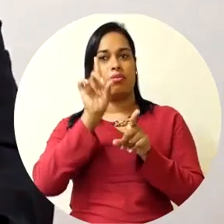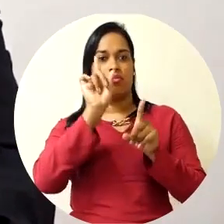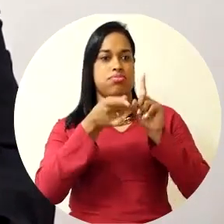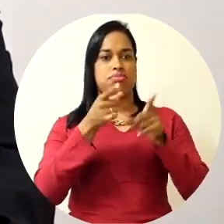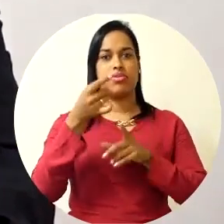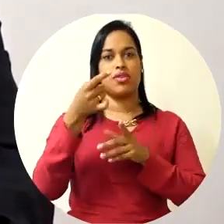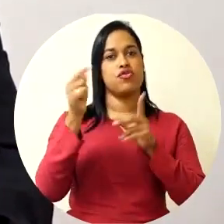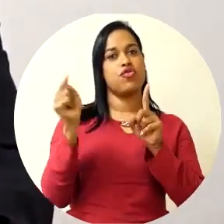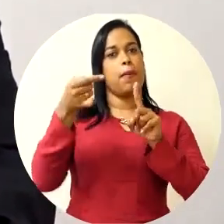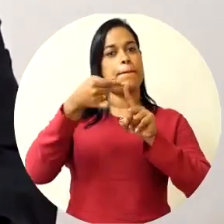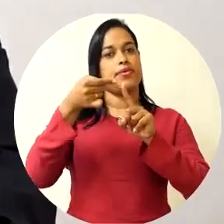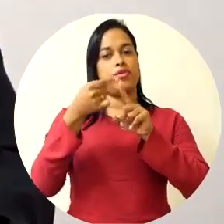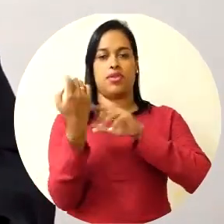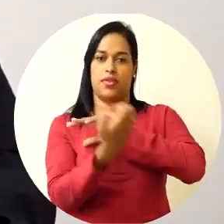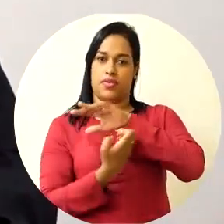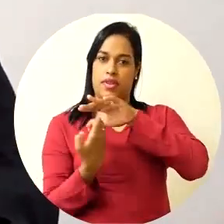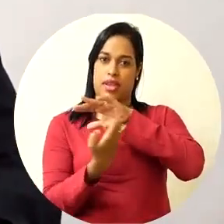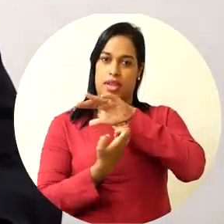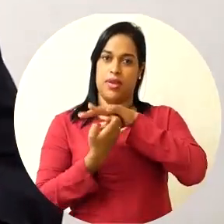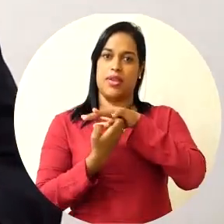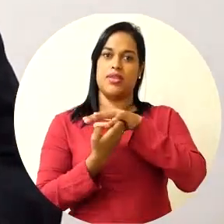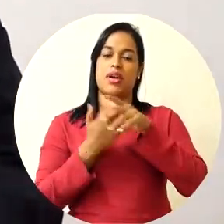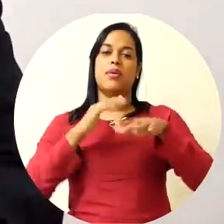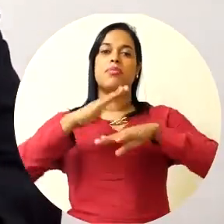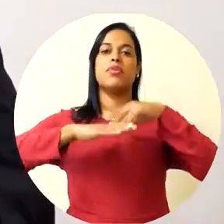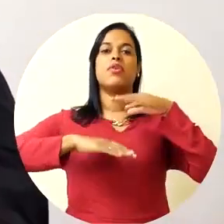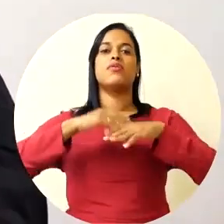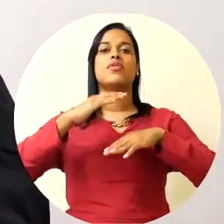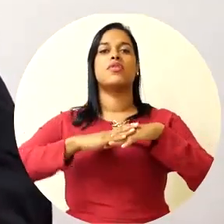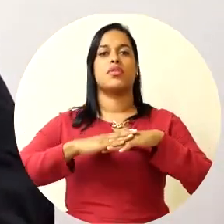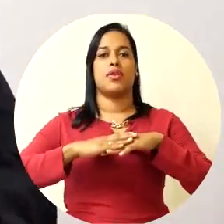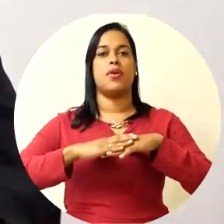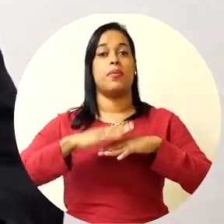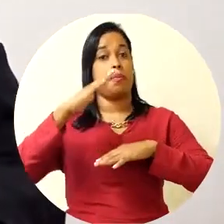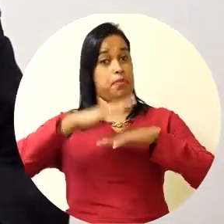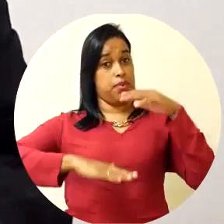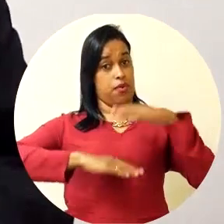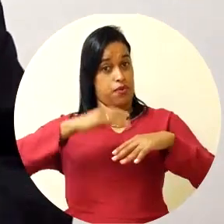e a determinação dos objetivos empresariais. E empregador?